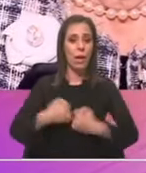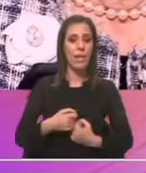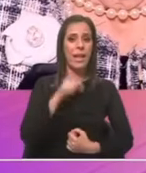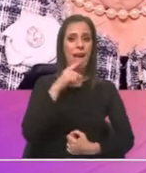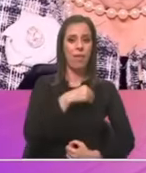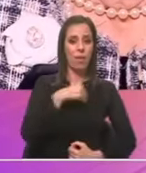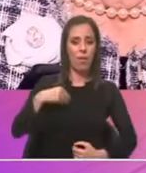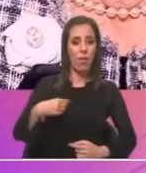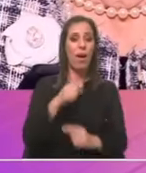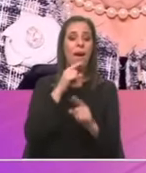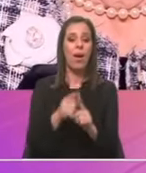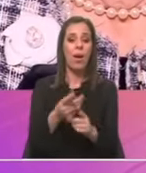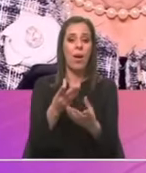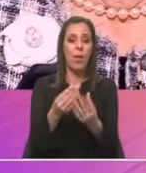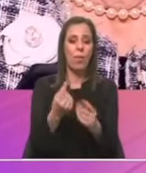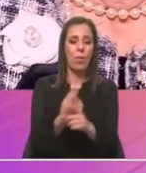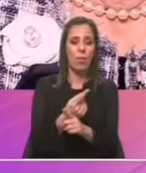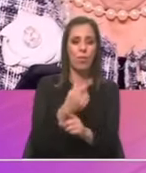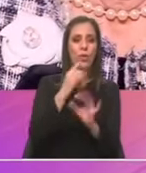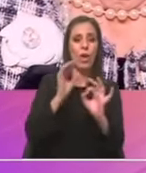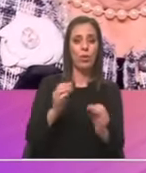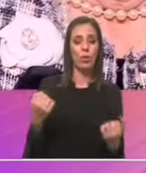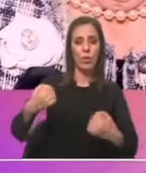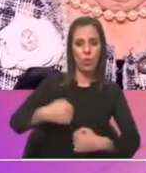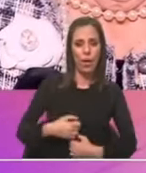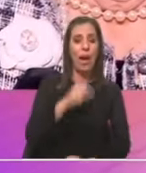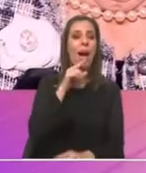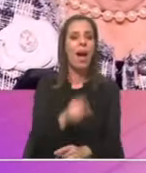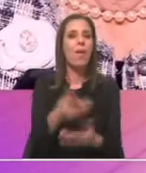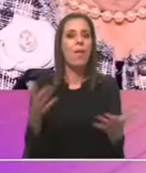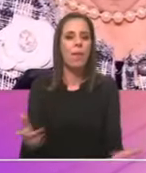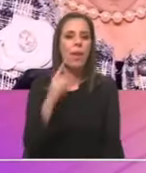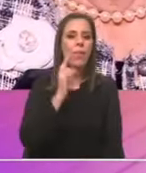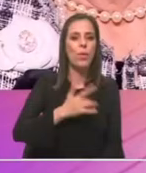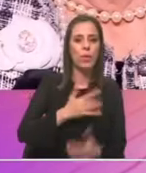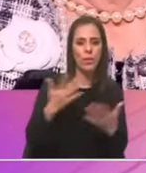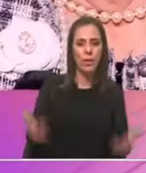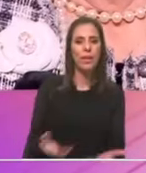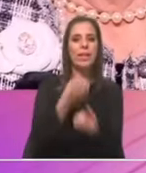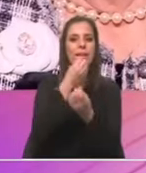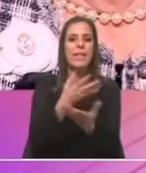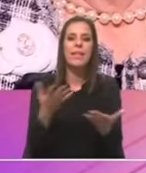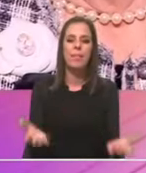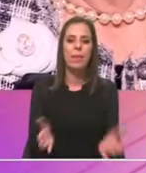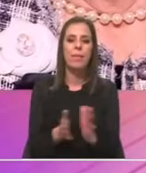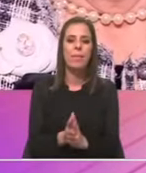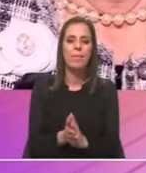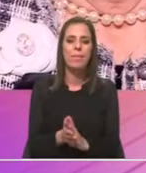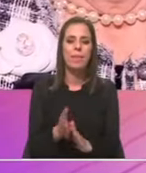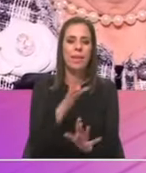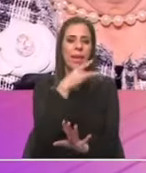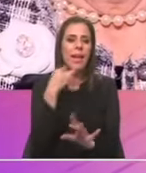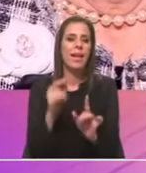avó e a avó recebeu muitos elios do casaco a avó é muito querida muito simpática muito